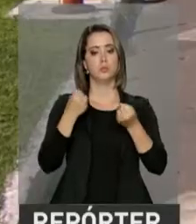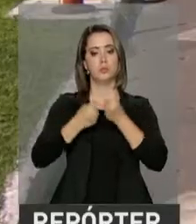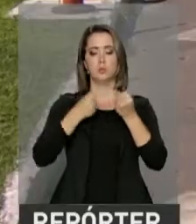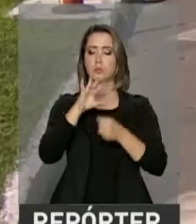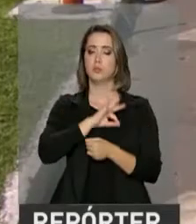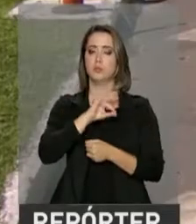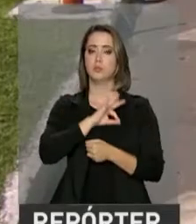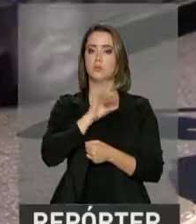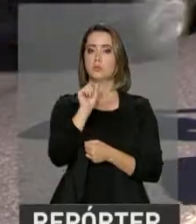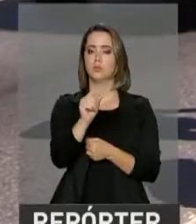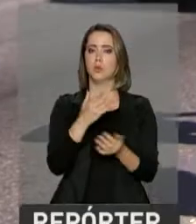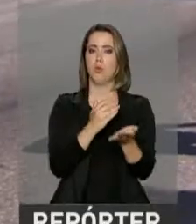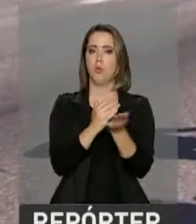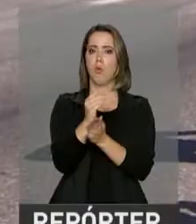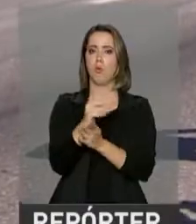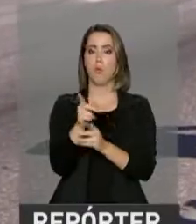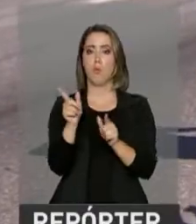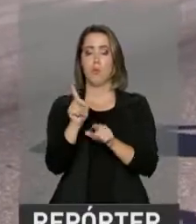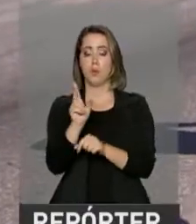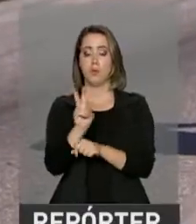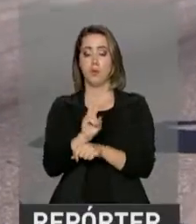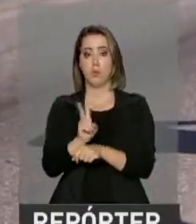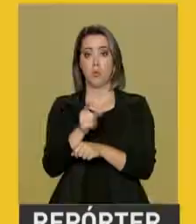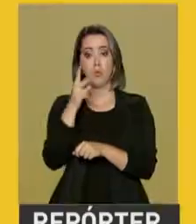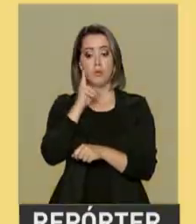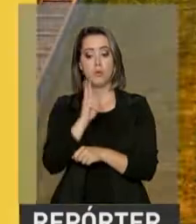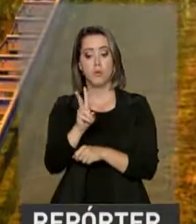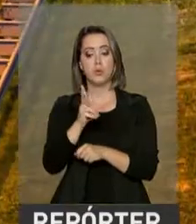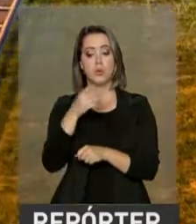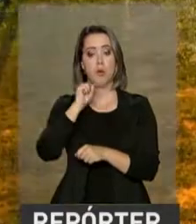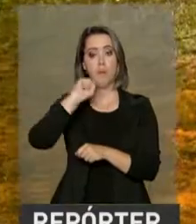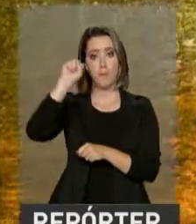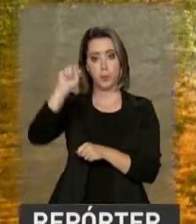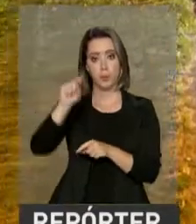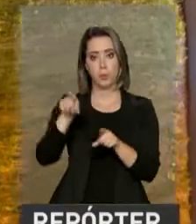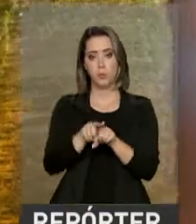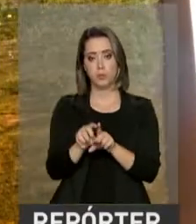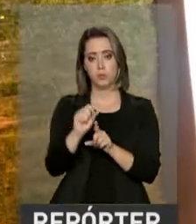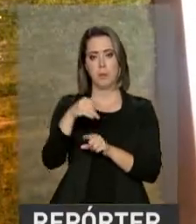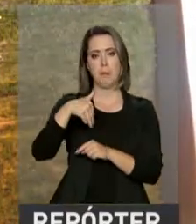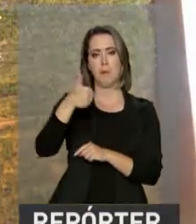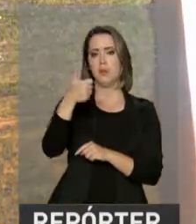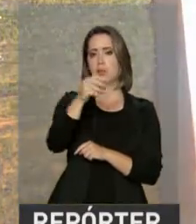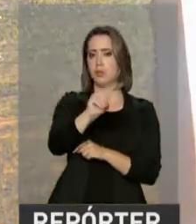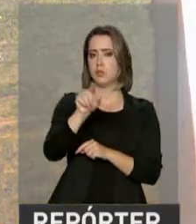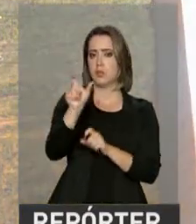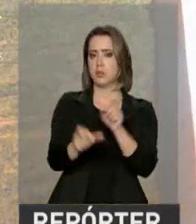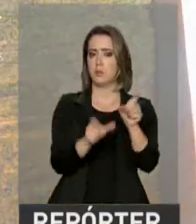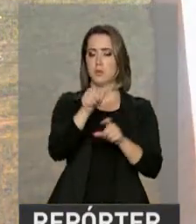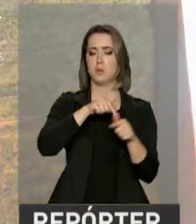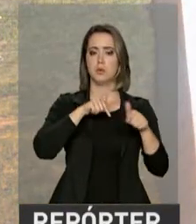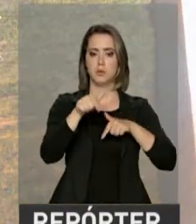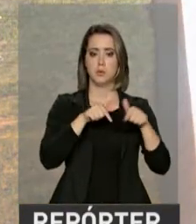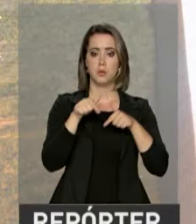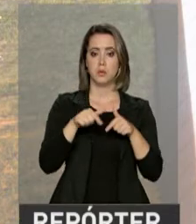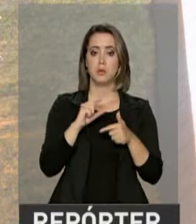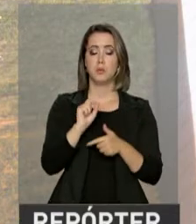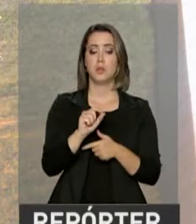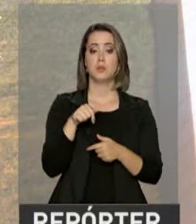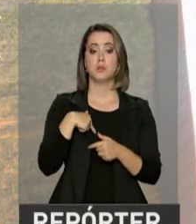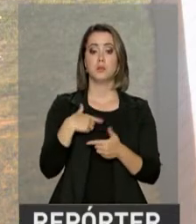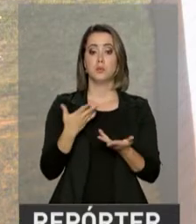Polícia Rodoviária Federal iniciou a Operação Tiradentes. Mais de 10 mil agentes estão envolvidos nas atividades.